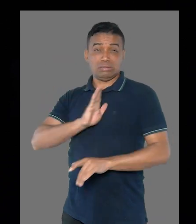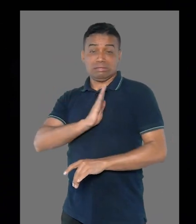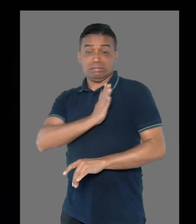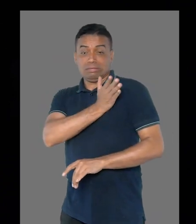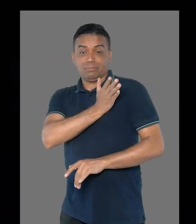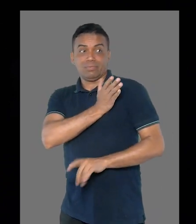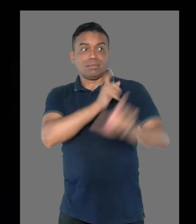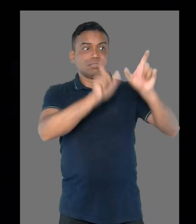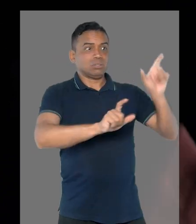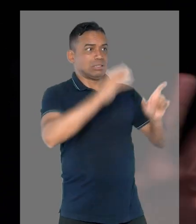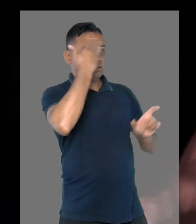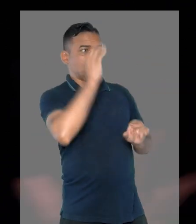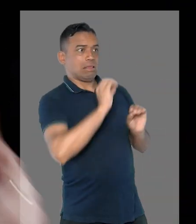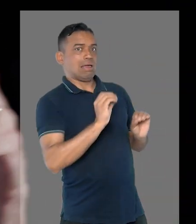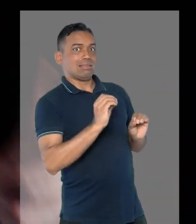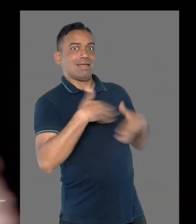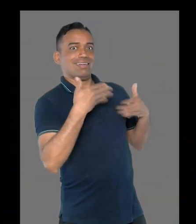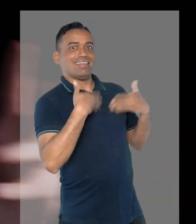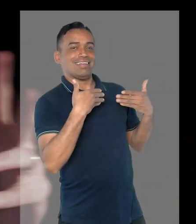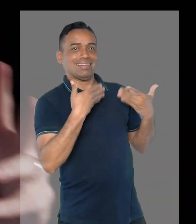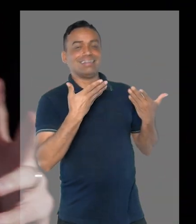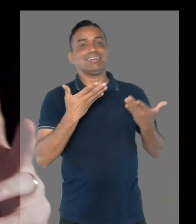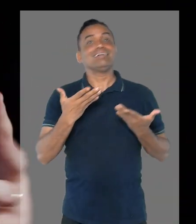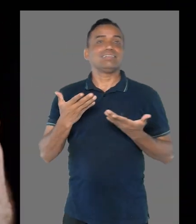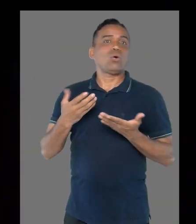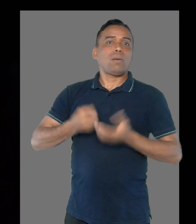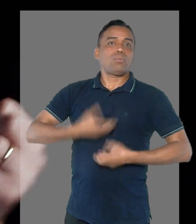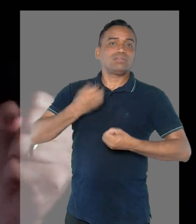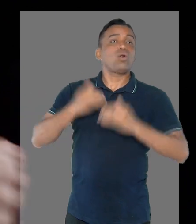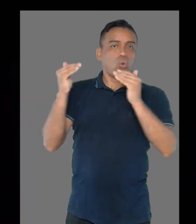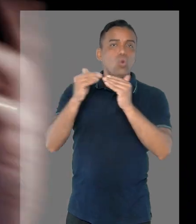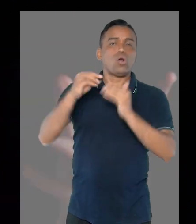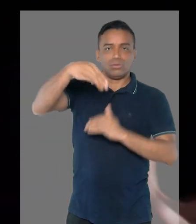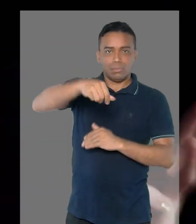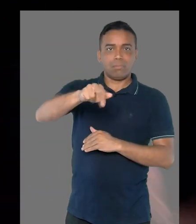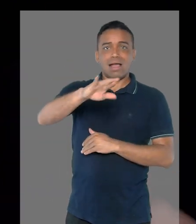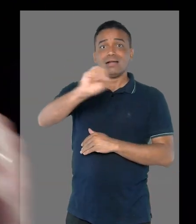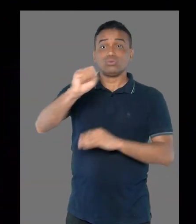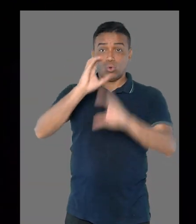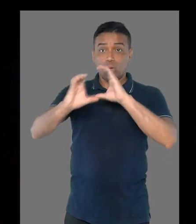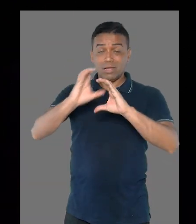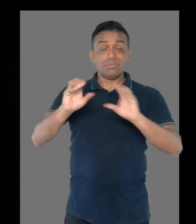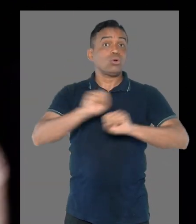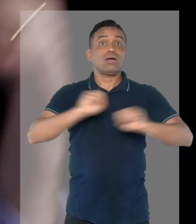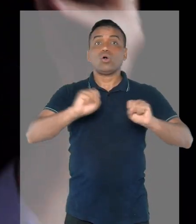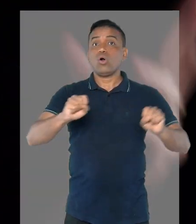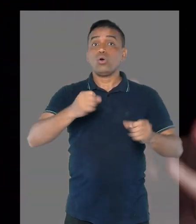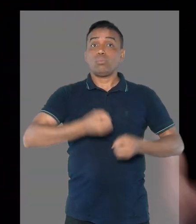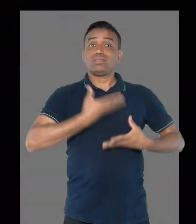de quem não entendeu nada. Essa coisa também da poesia, eu concordo com o Marcos que a poesia tem que ser comunicável, mas também eu adoro a